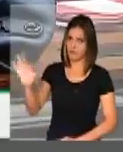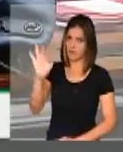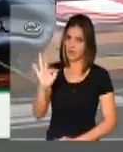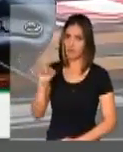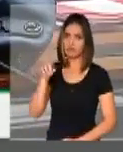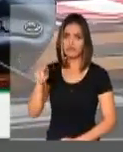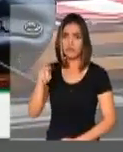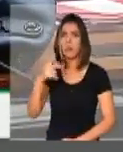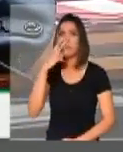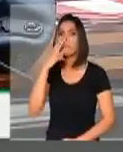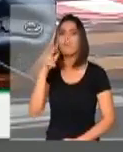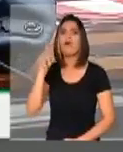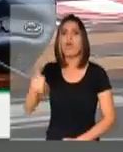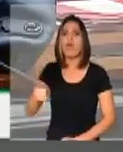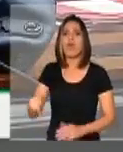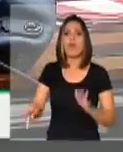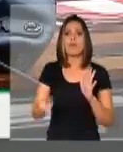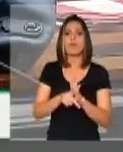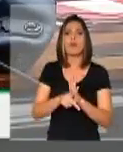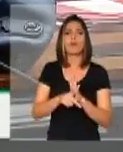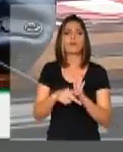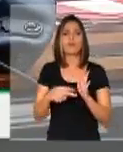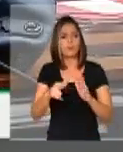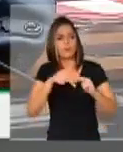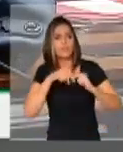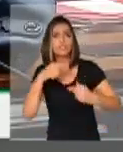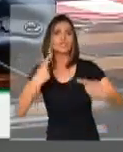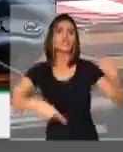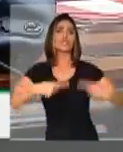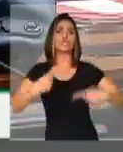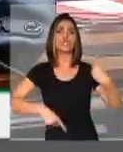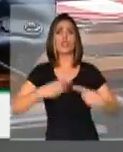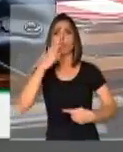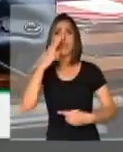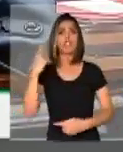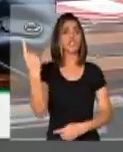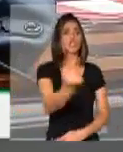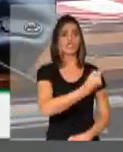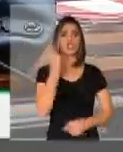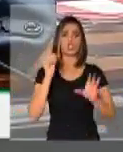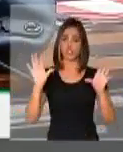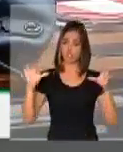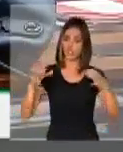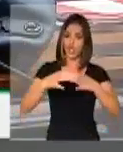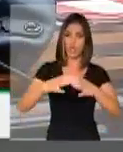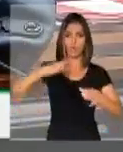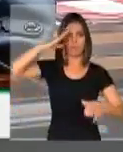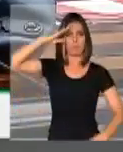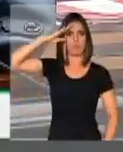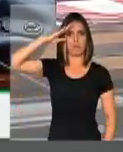ser objeto de inúmeras discussões aqui, como se todos os militares fossem generais.